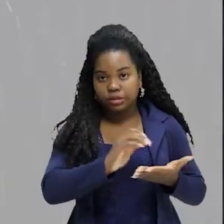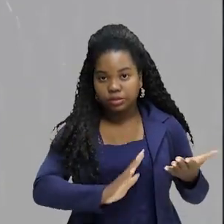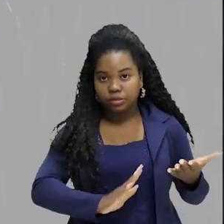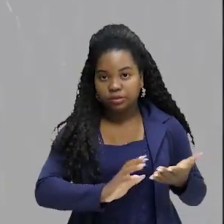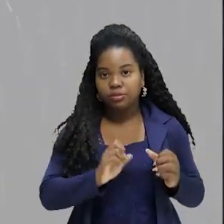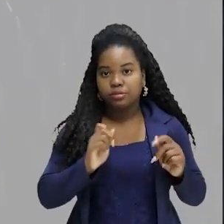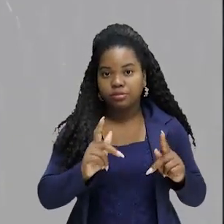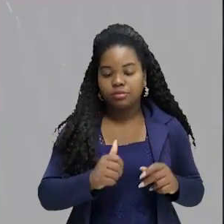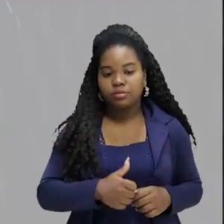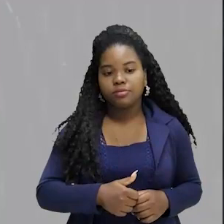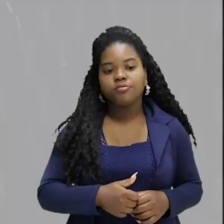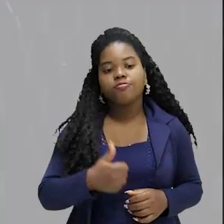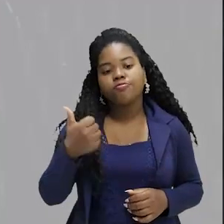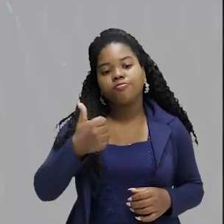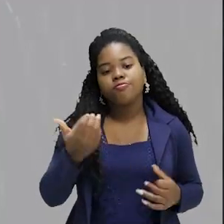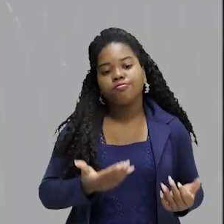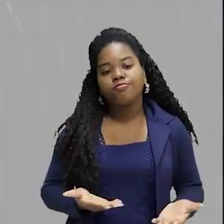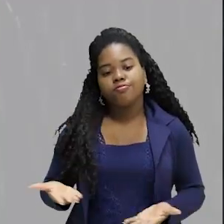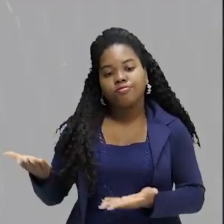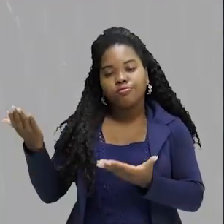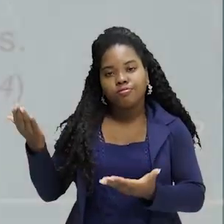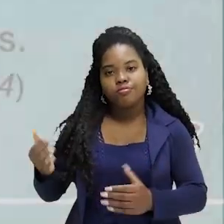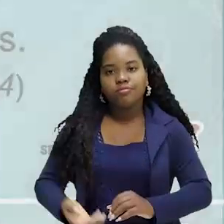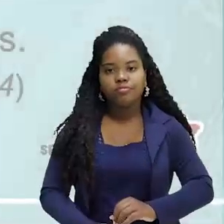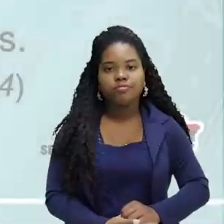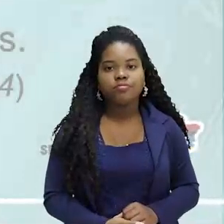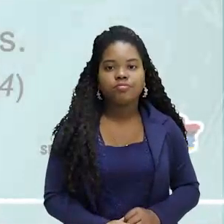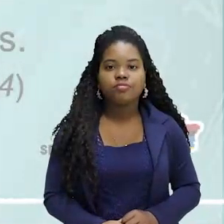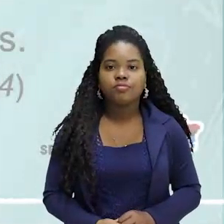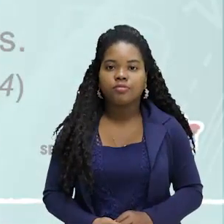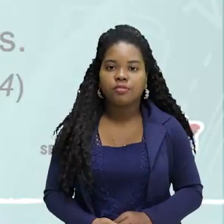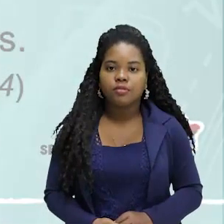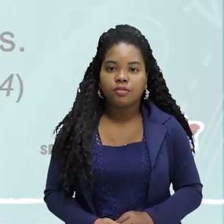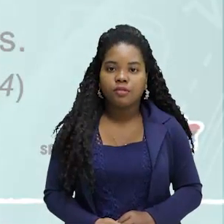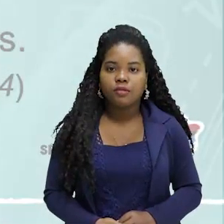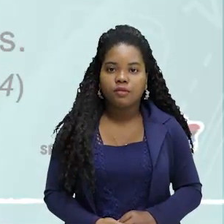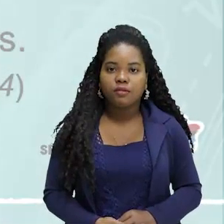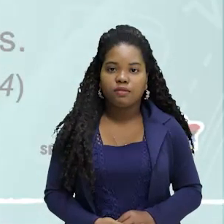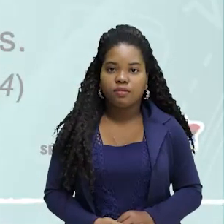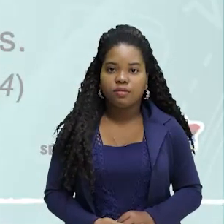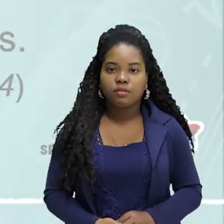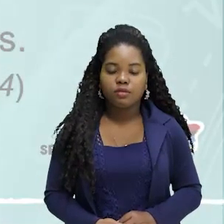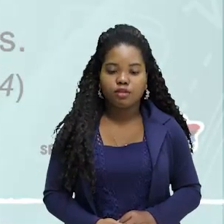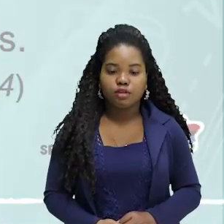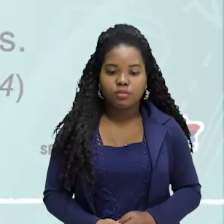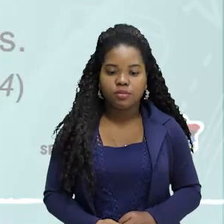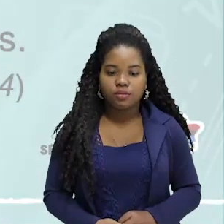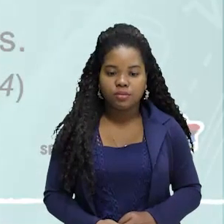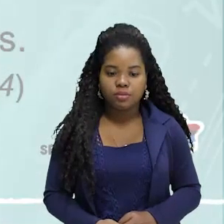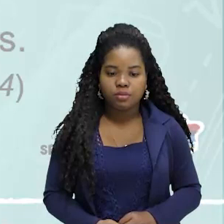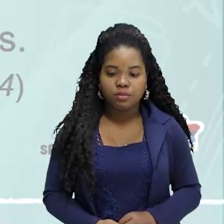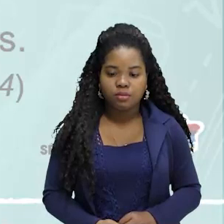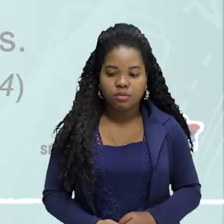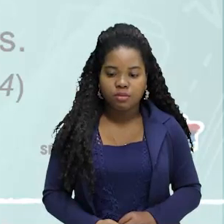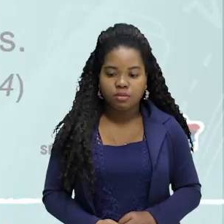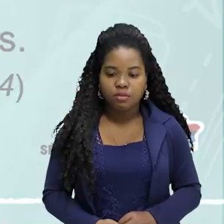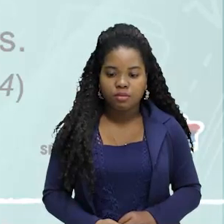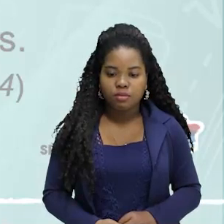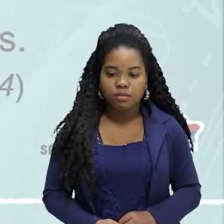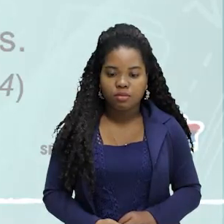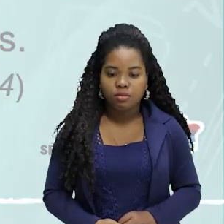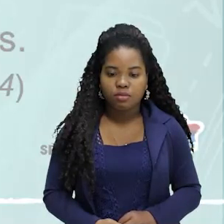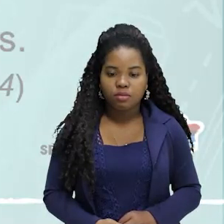questões. Beleza? Olha só. Cientistas trabalhando para a NASA descobriram que algumas